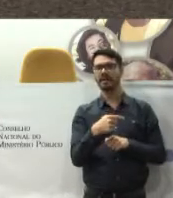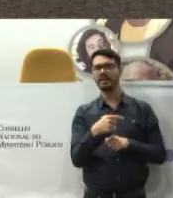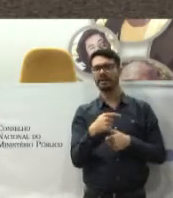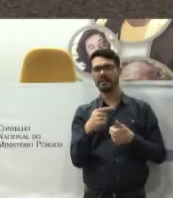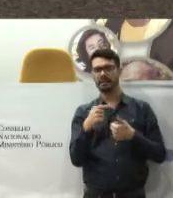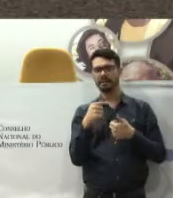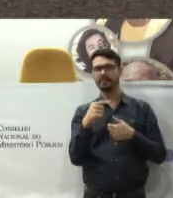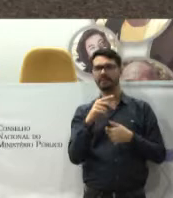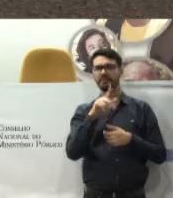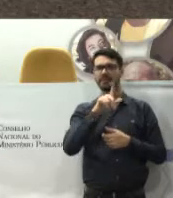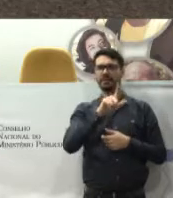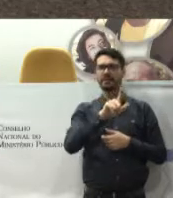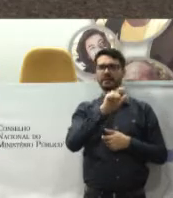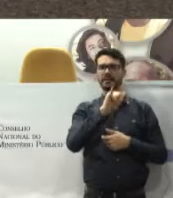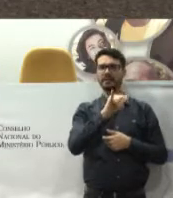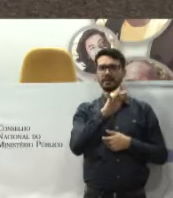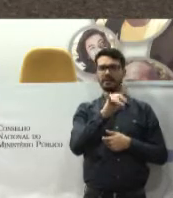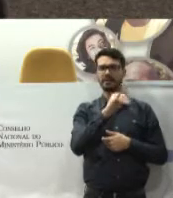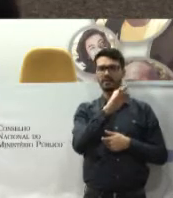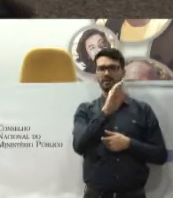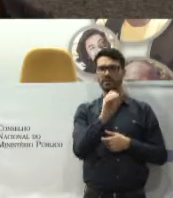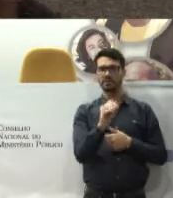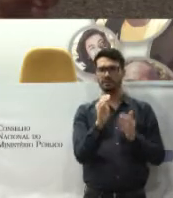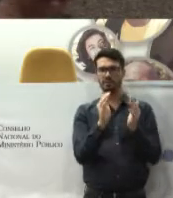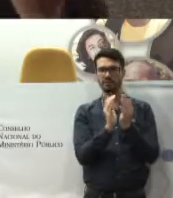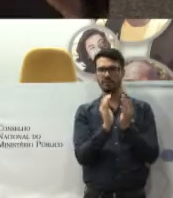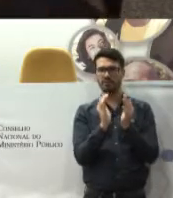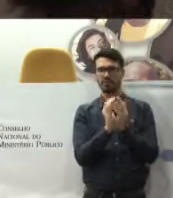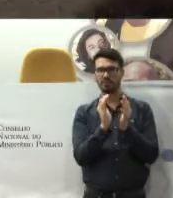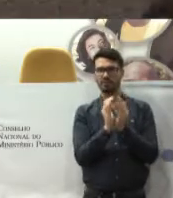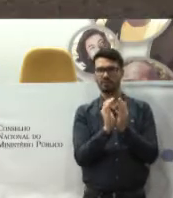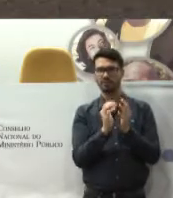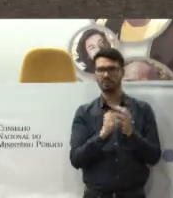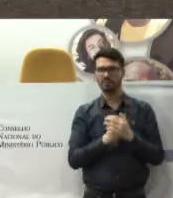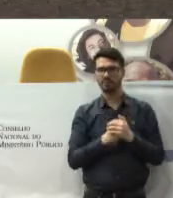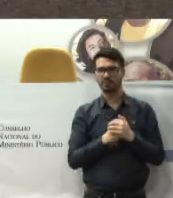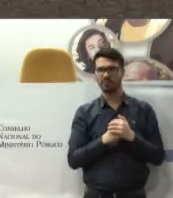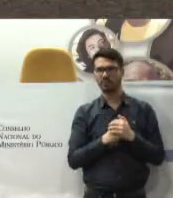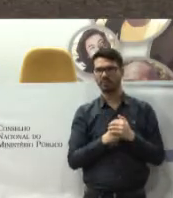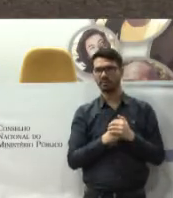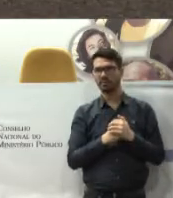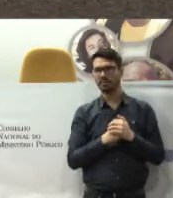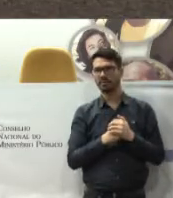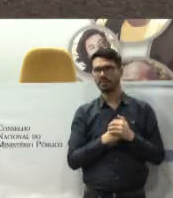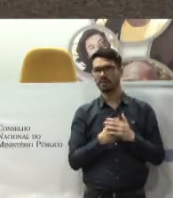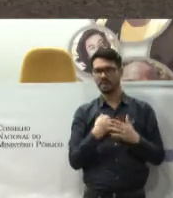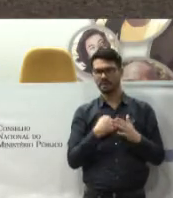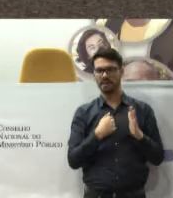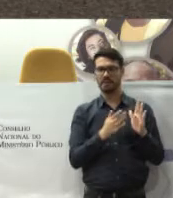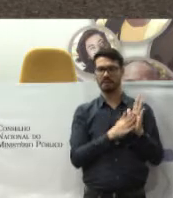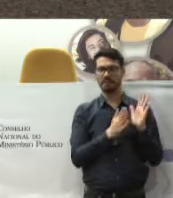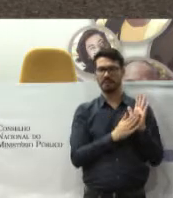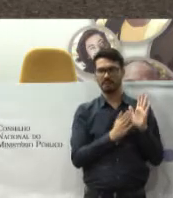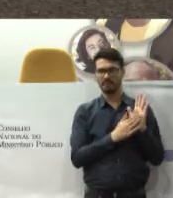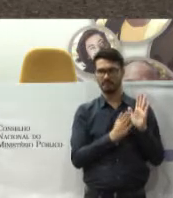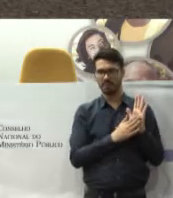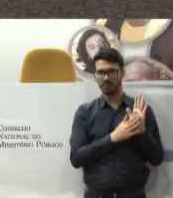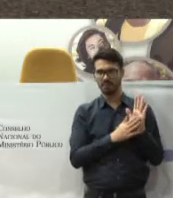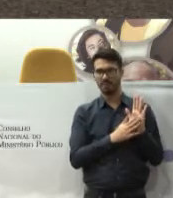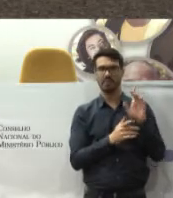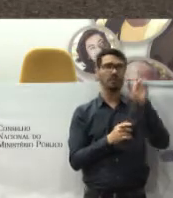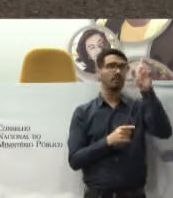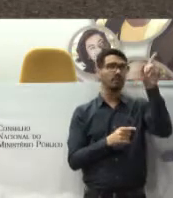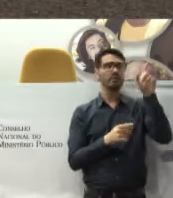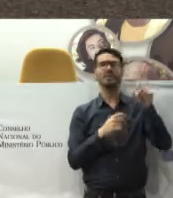litígios coletivos. Que foi isso que a Cíntia gentilmente mencionou. Eu proponho que nós